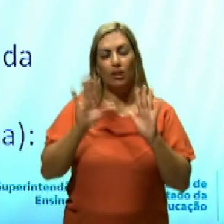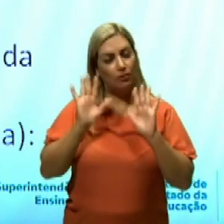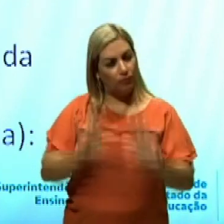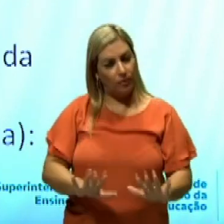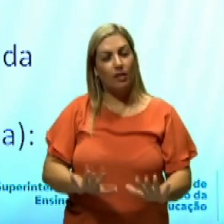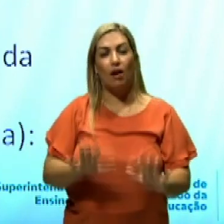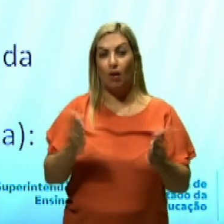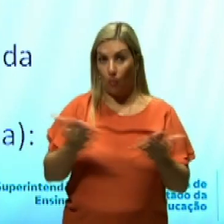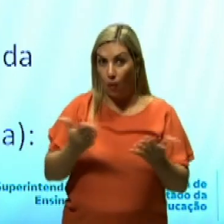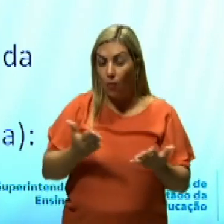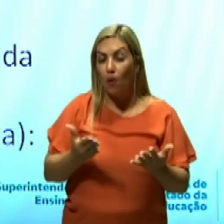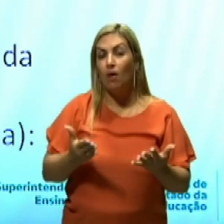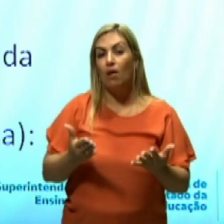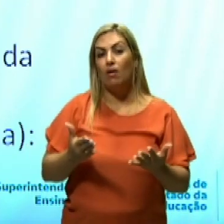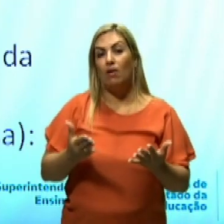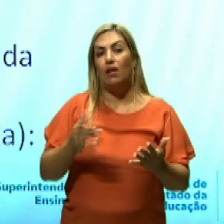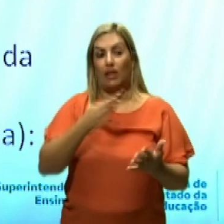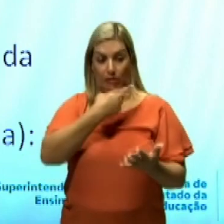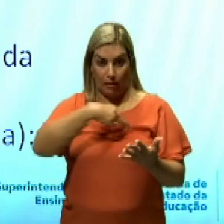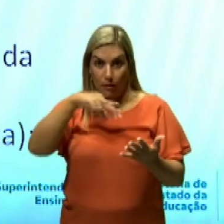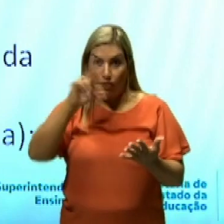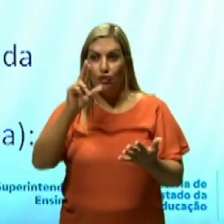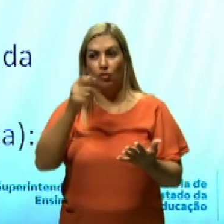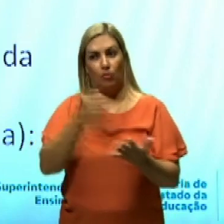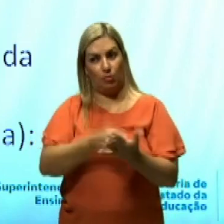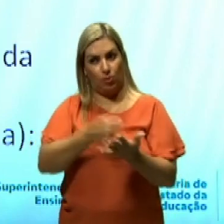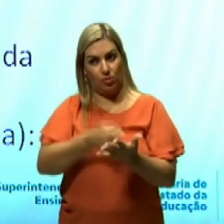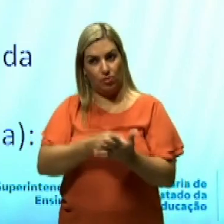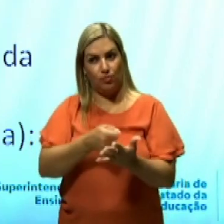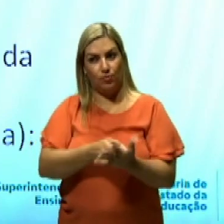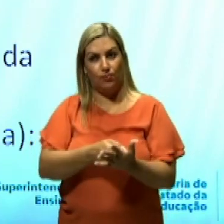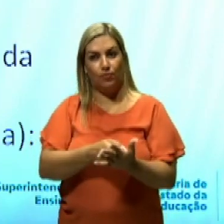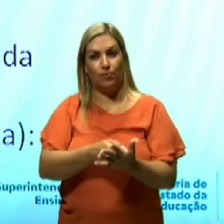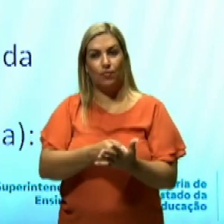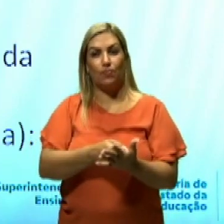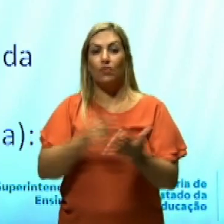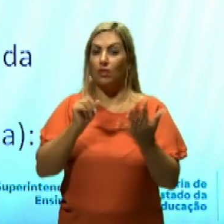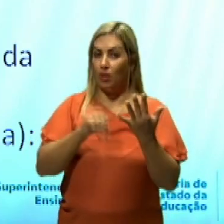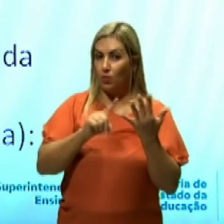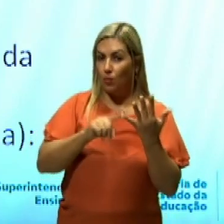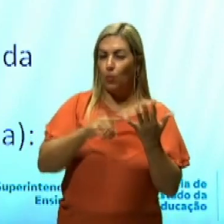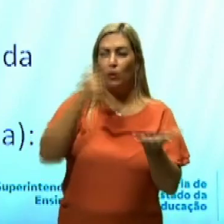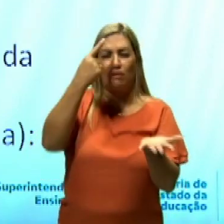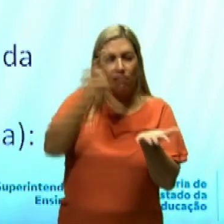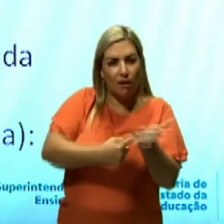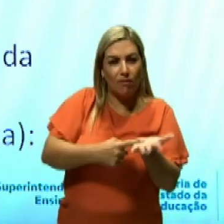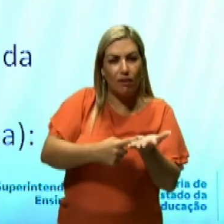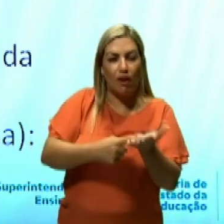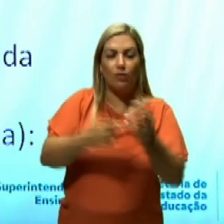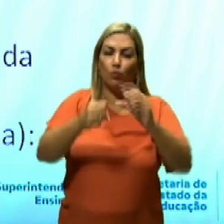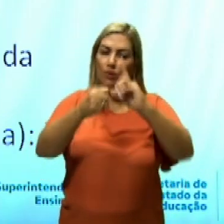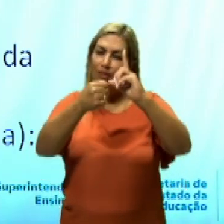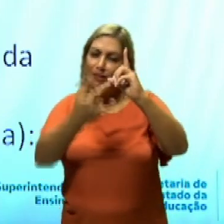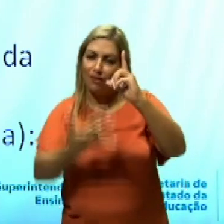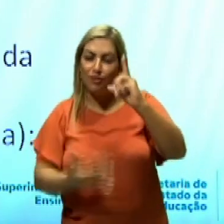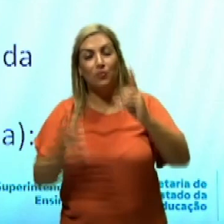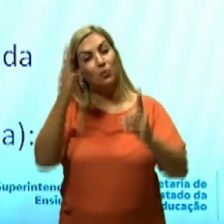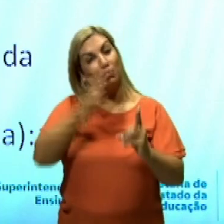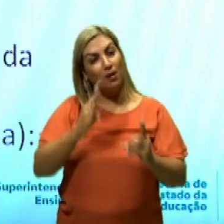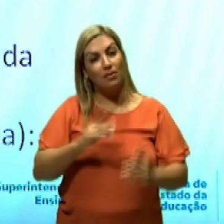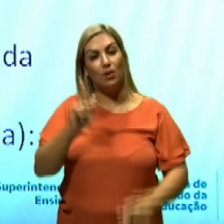têm que ficar agora com essa até com essa religião que os portugueses trouxeram e o tratado descritivo do brasil